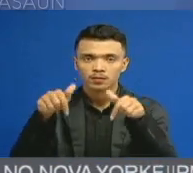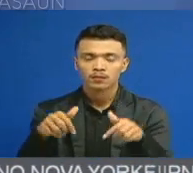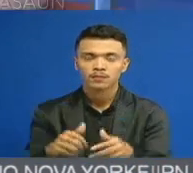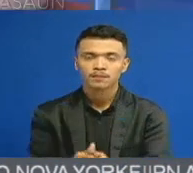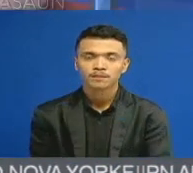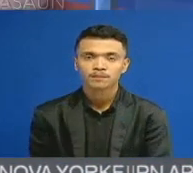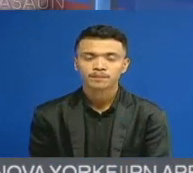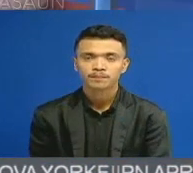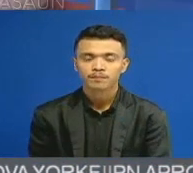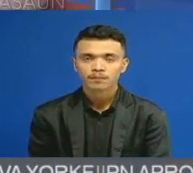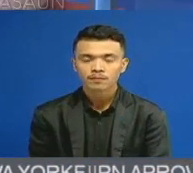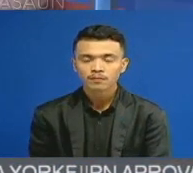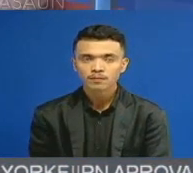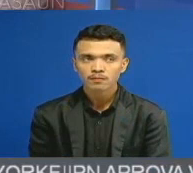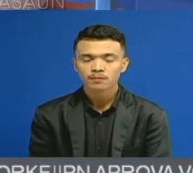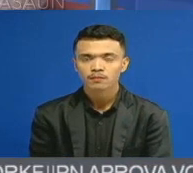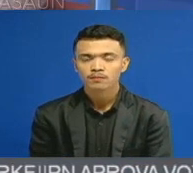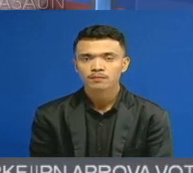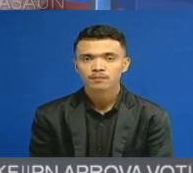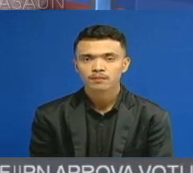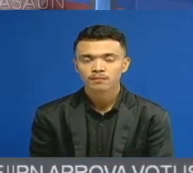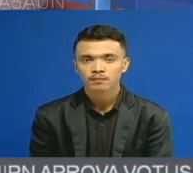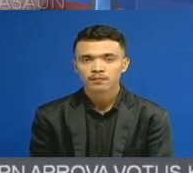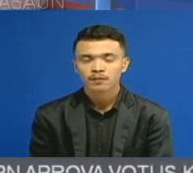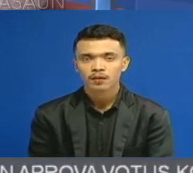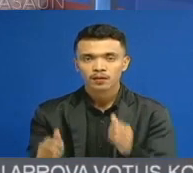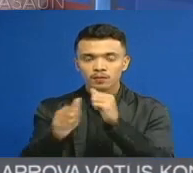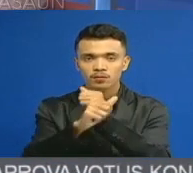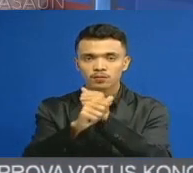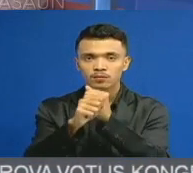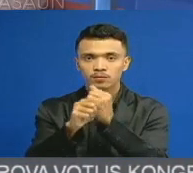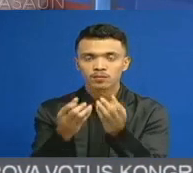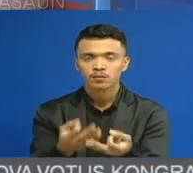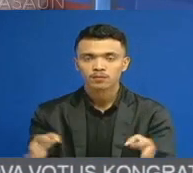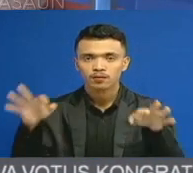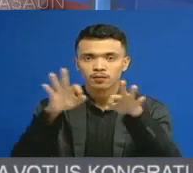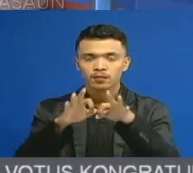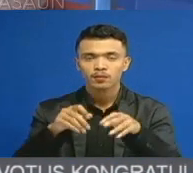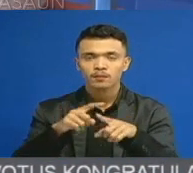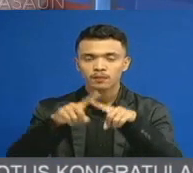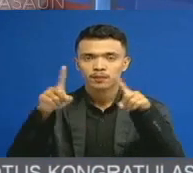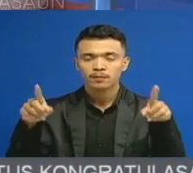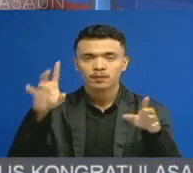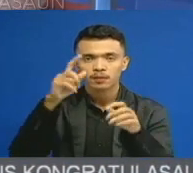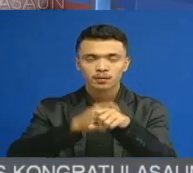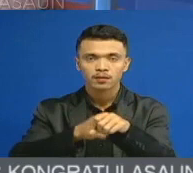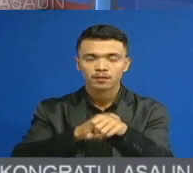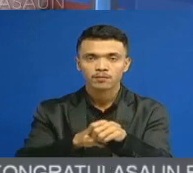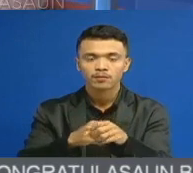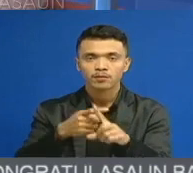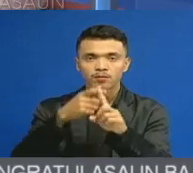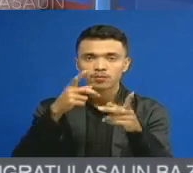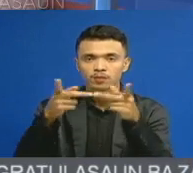tempo tem que terminar a discussão em segmentos seguintes, mas que assunto não é interessante e da tua cliente, mas também a questão do tempo e termina. O seu